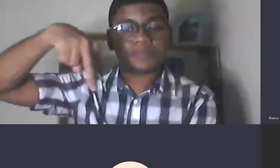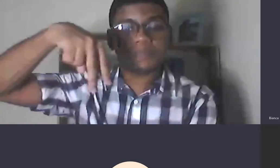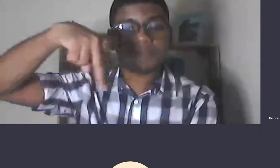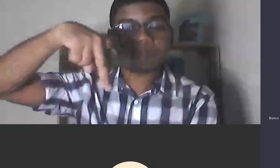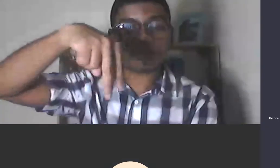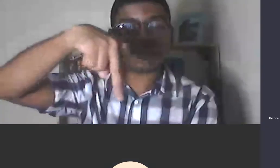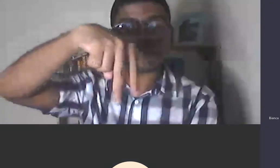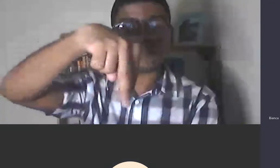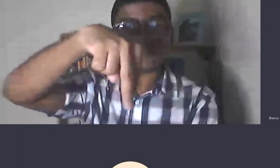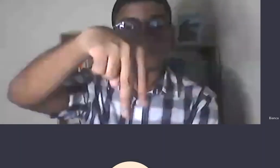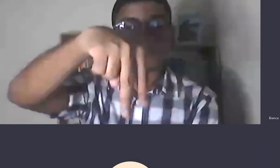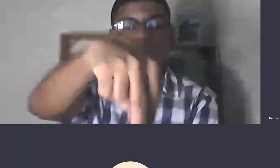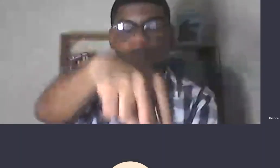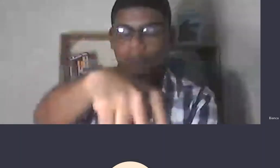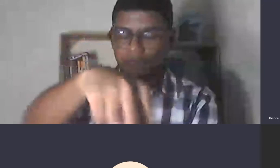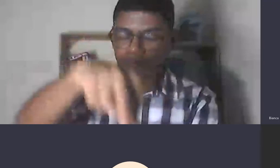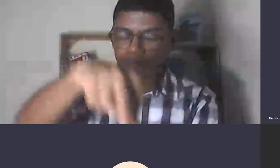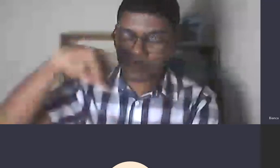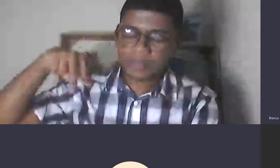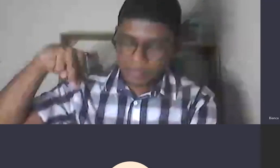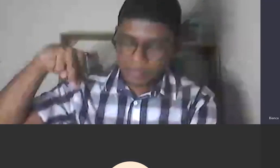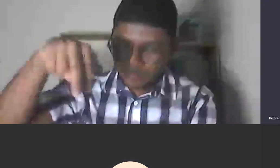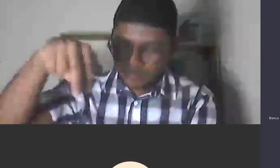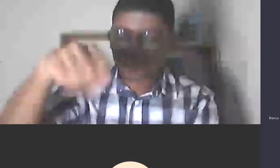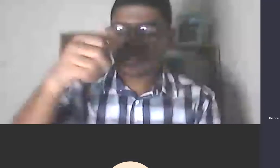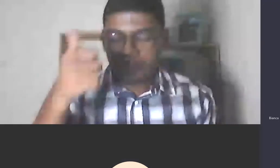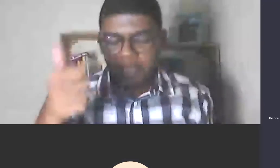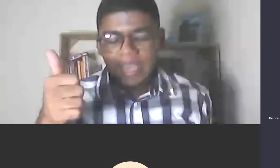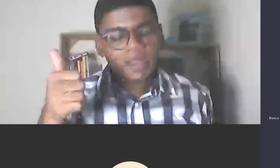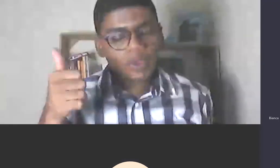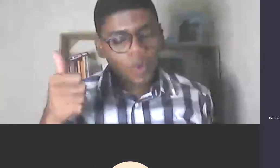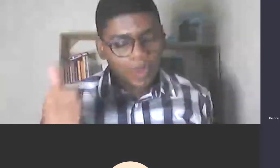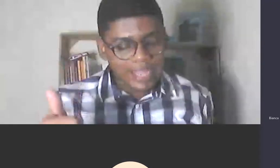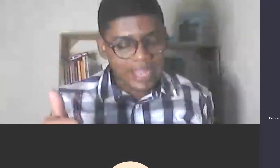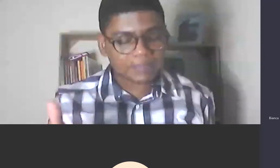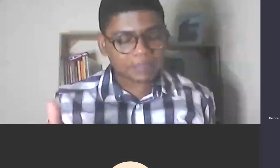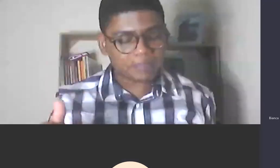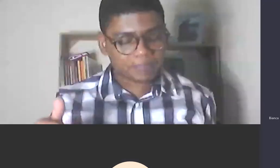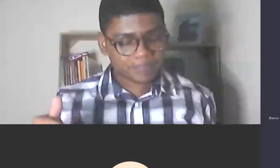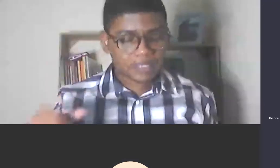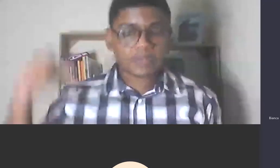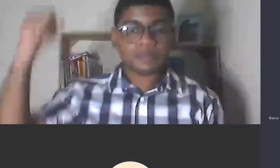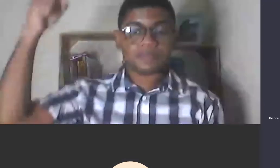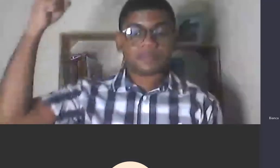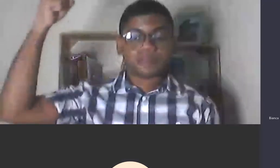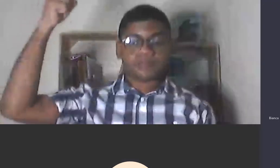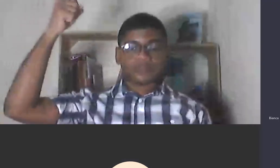gente. Andar. Caminhar. Caminhar ou andar.